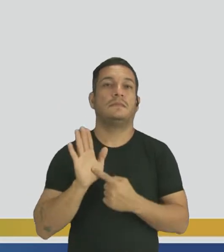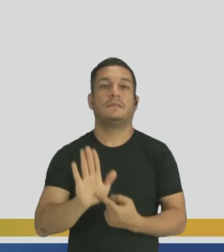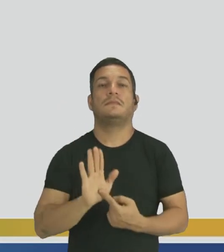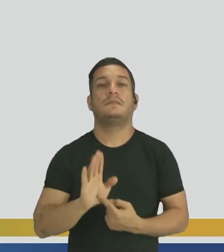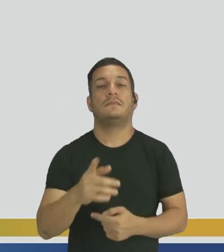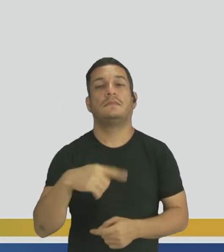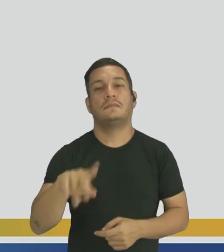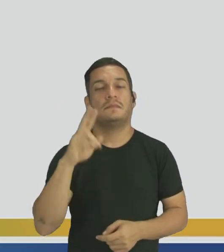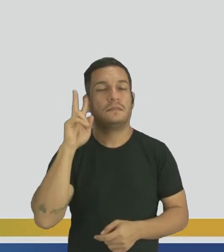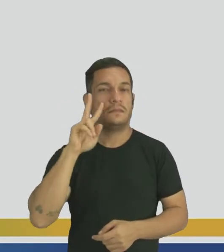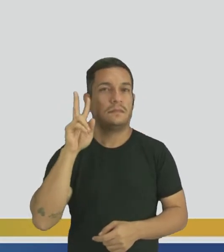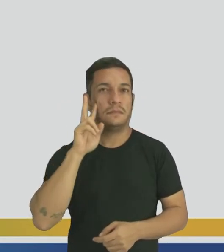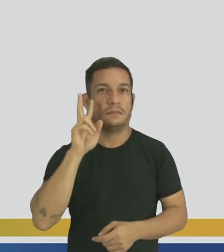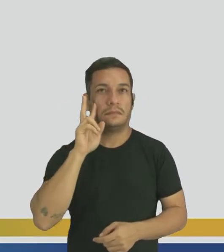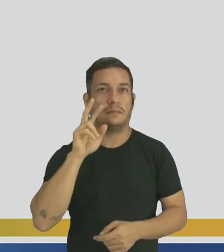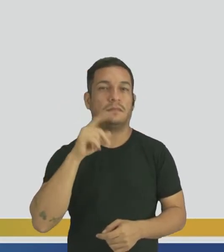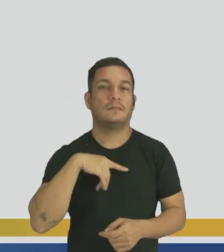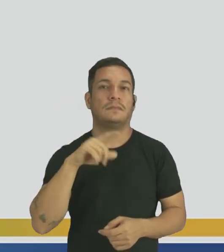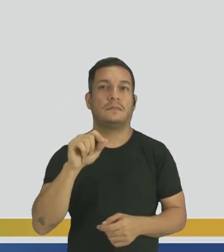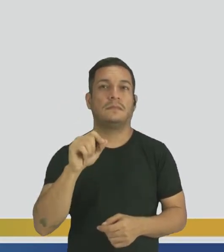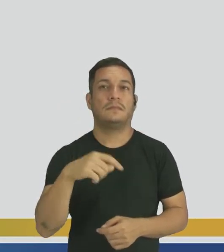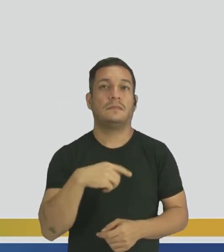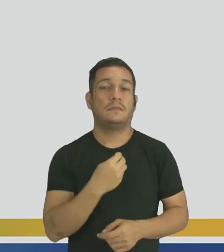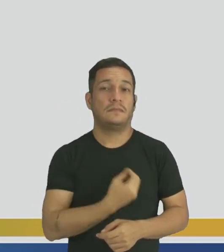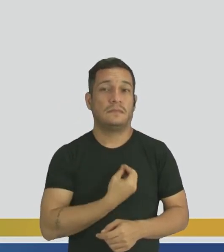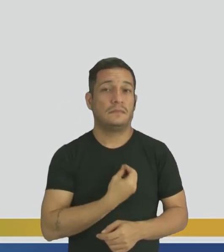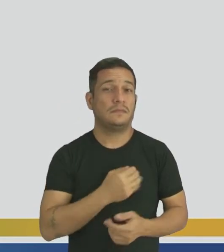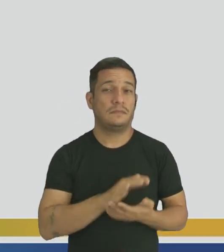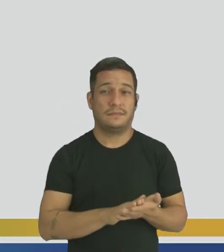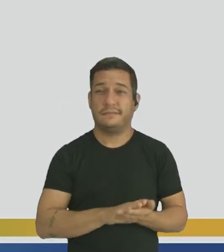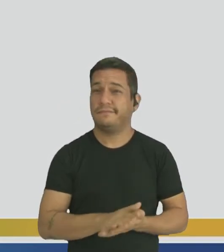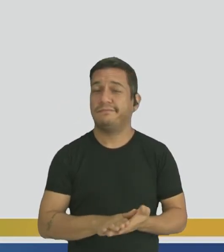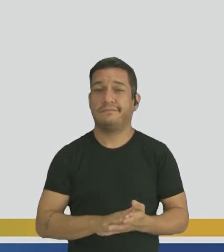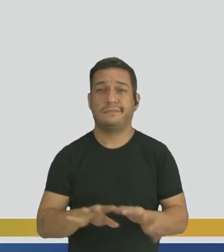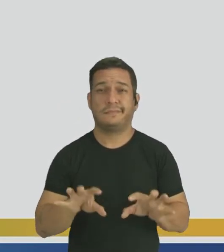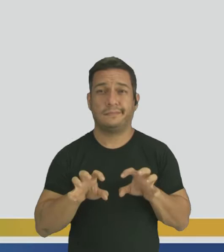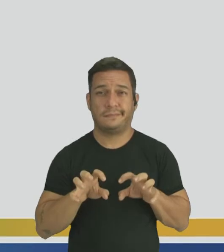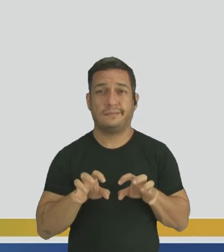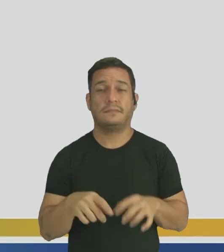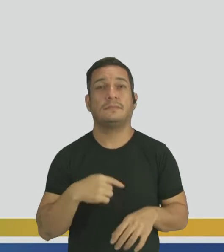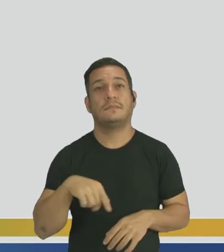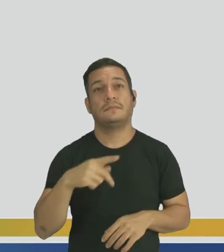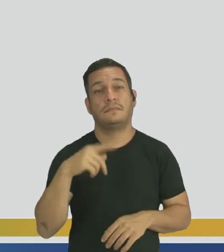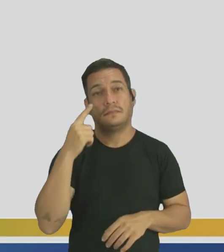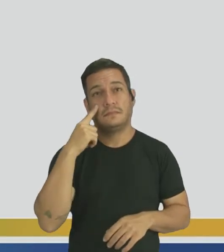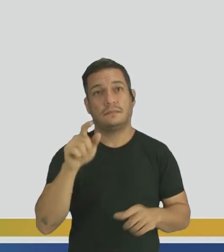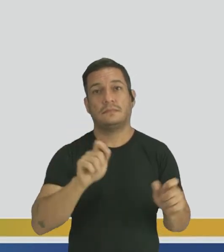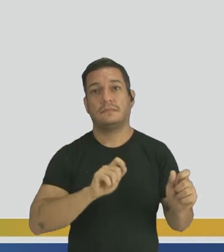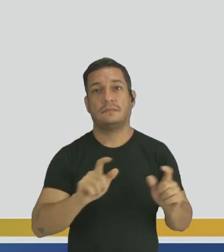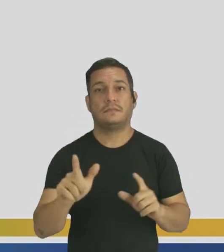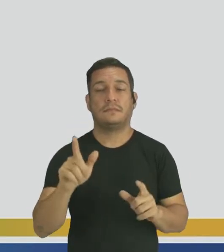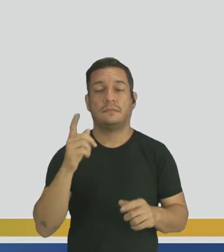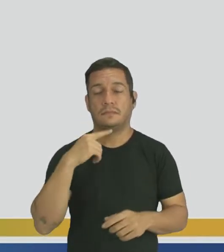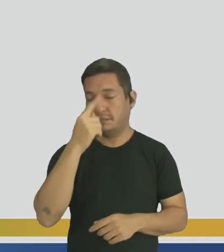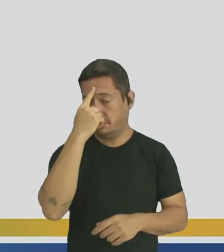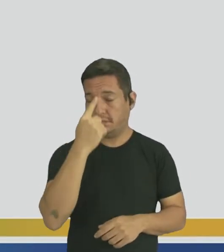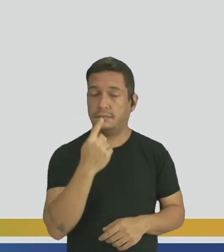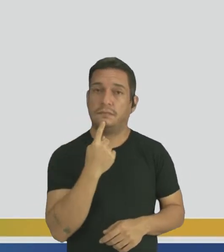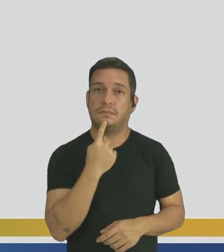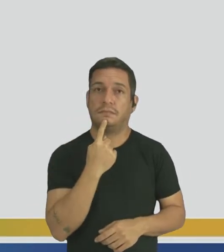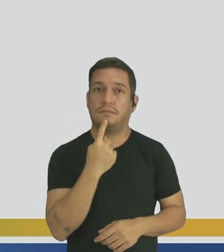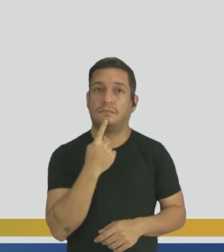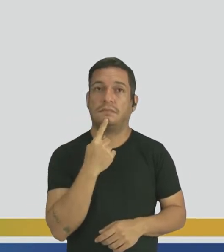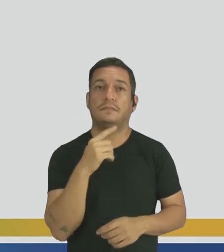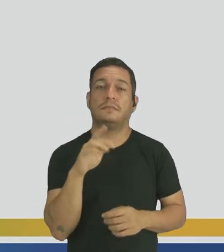Vocês lembram? Que ela estava sem vida, seca. Então, observem bem essa imagem que ela está bem, essa planta